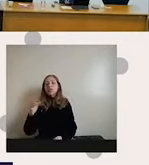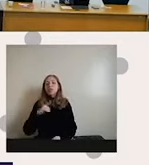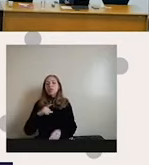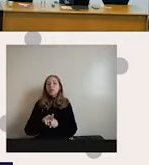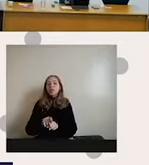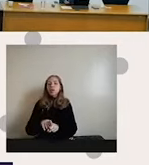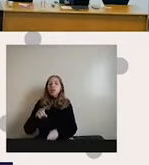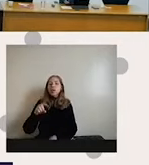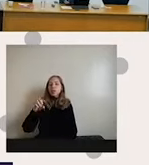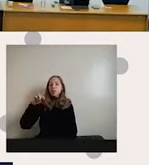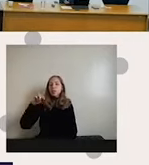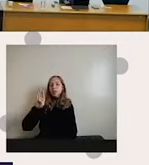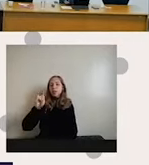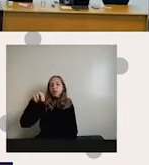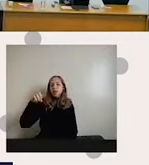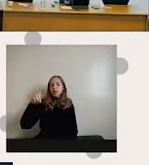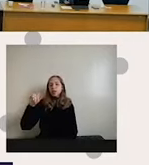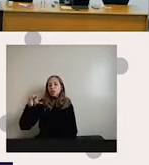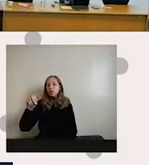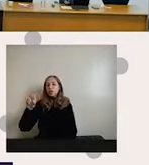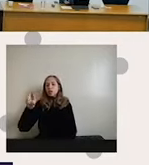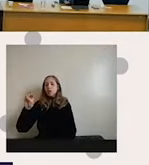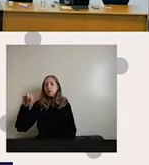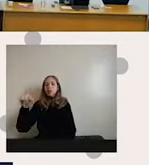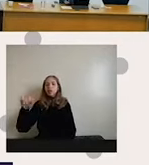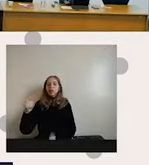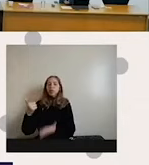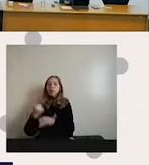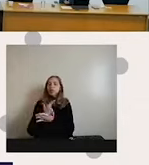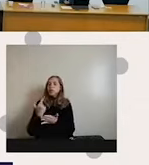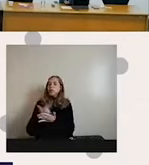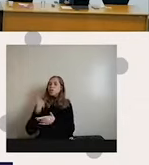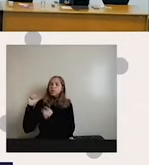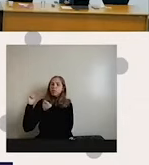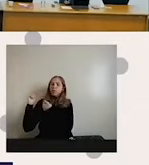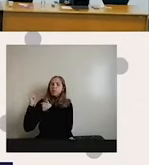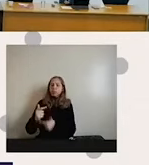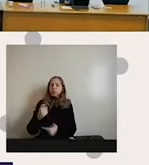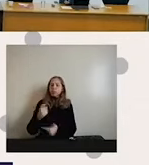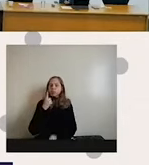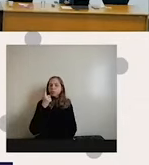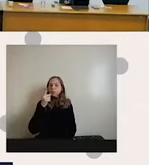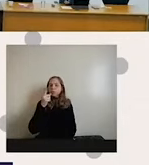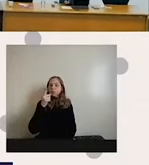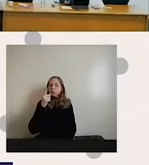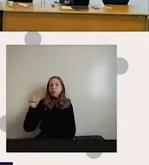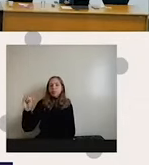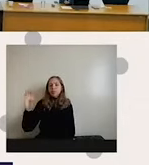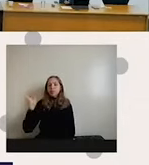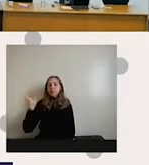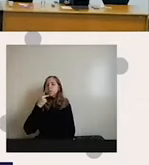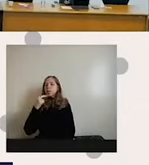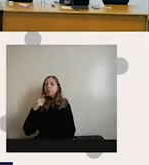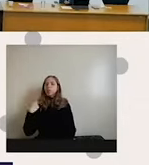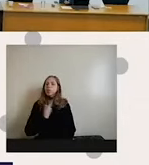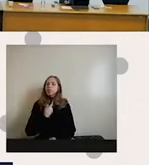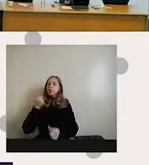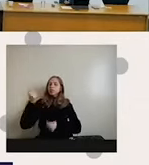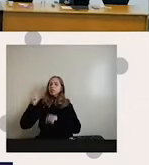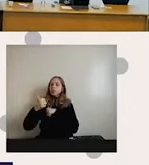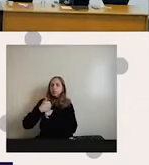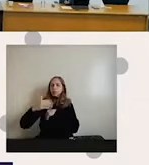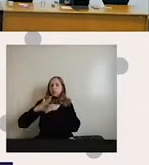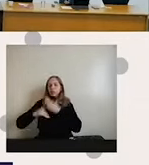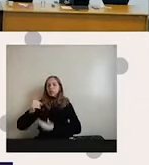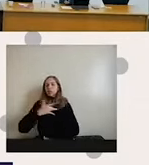em seu livro clássico, 1700, já dizia, né, que nas nossas anamneses dos profissionais de saúde a gente deva incluir essa questão, né, o que